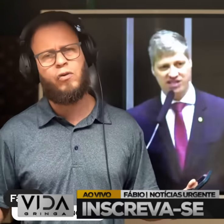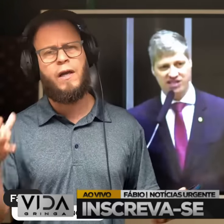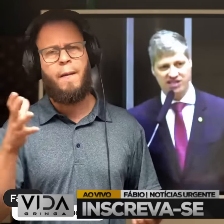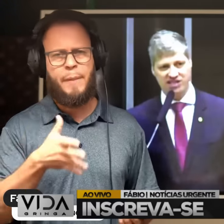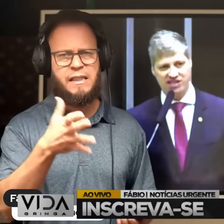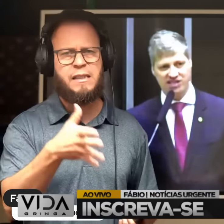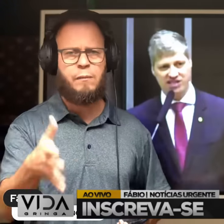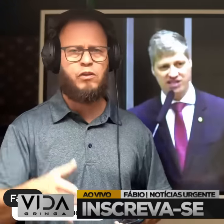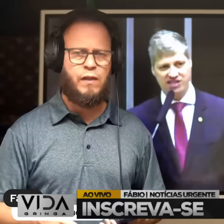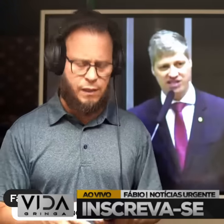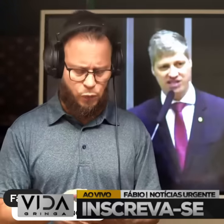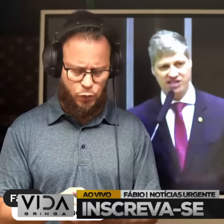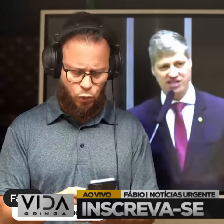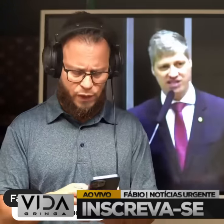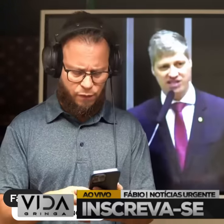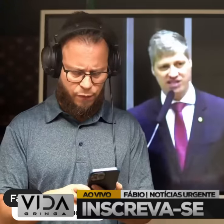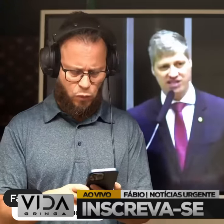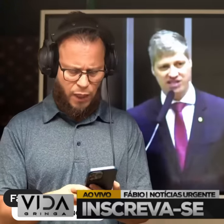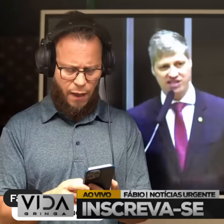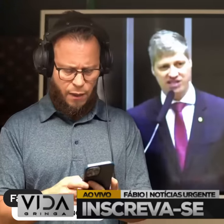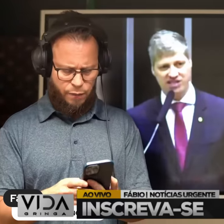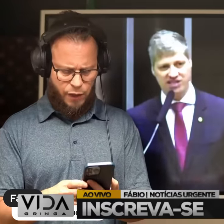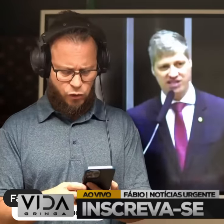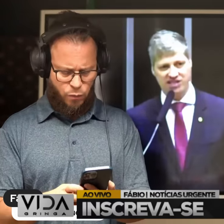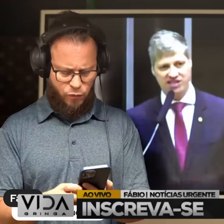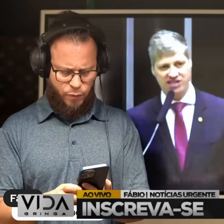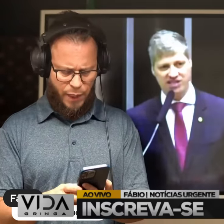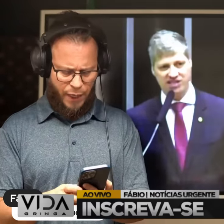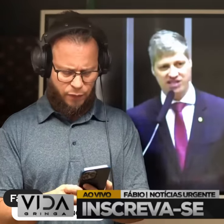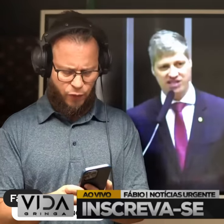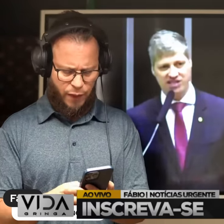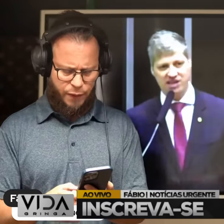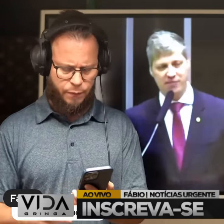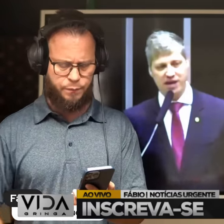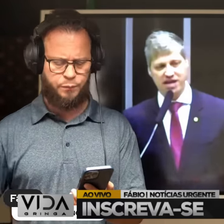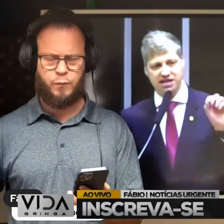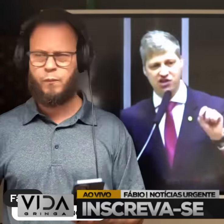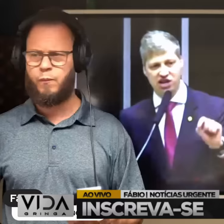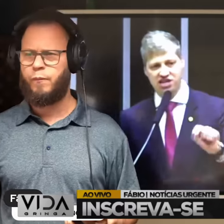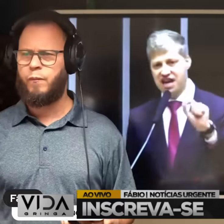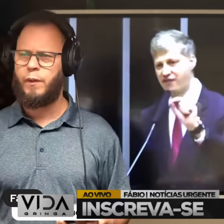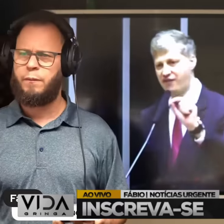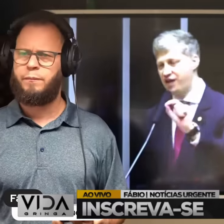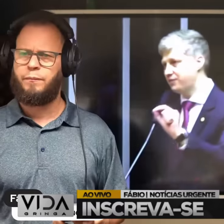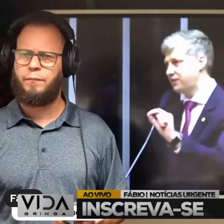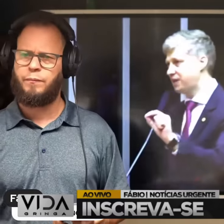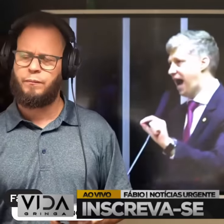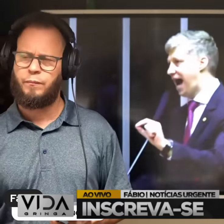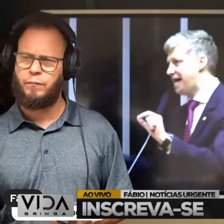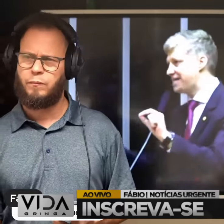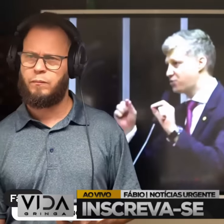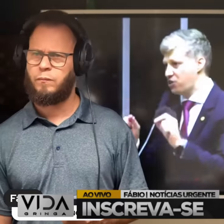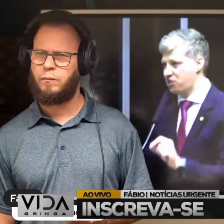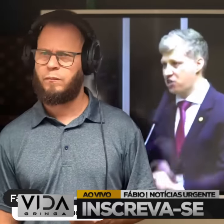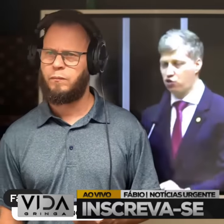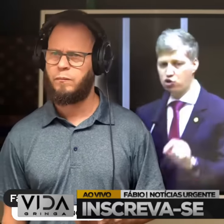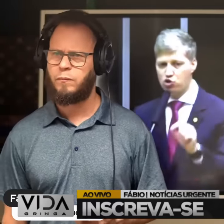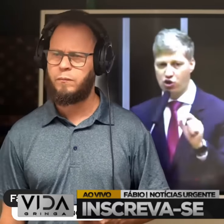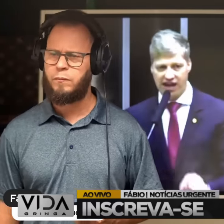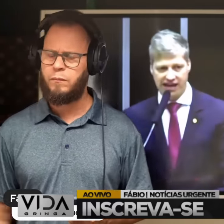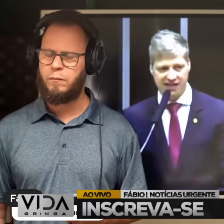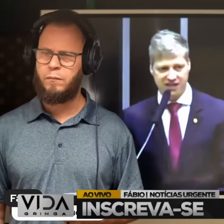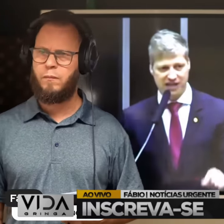isso, precisamos fazer esse tipo de coisa. Vamos lá. Deixa o Manhattan falar aí. Meini, que já estava à disposição